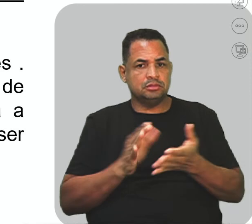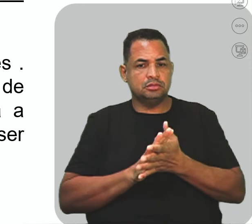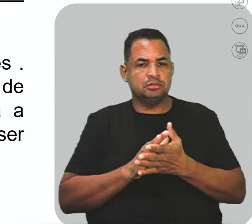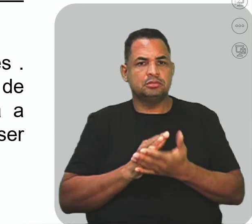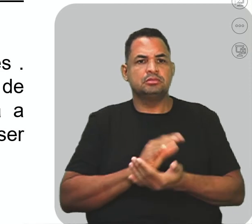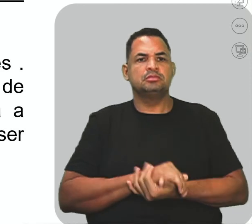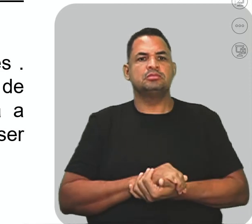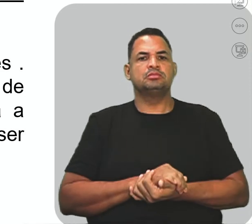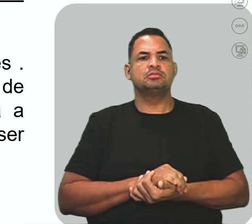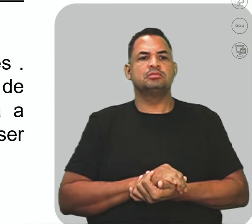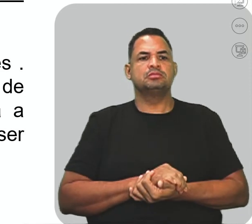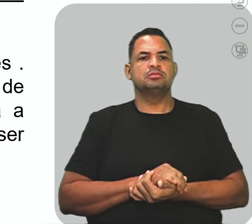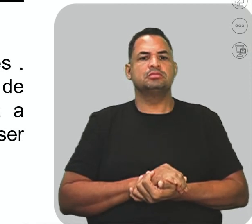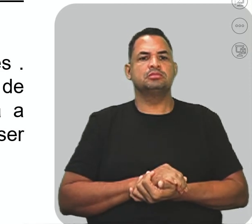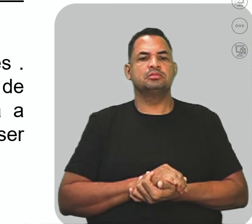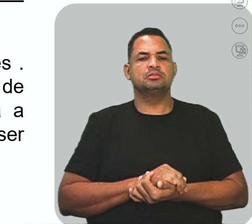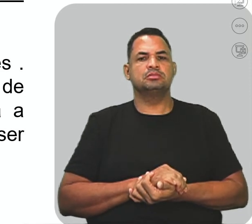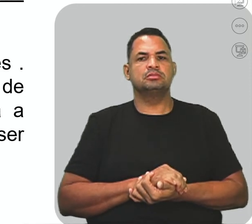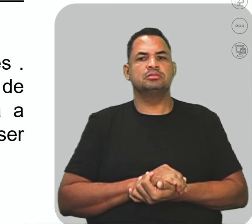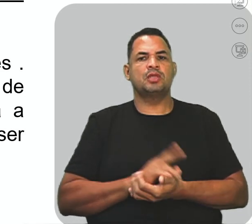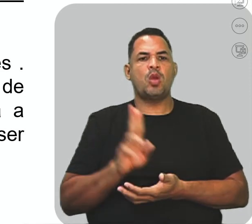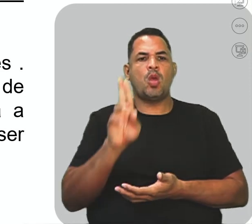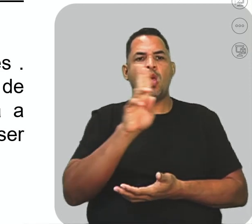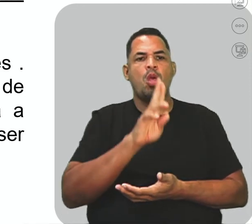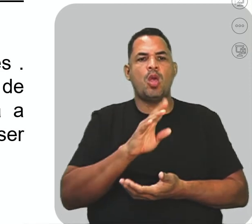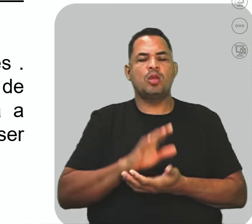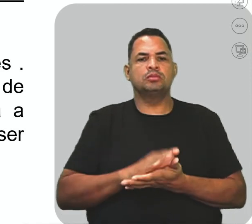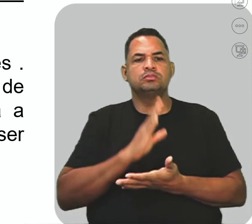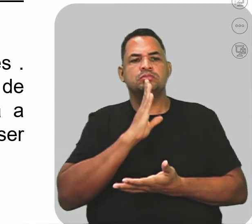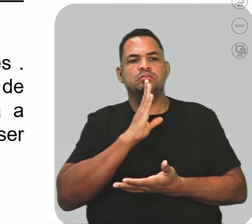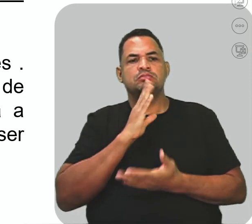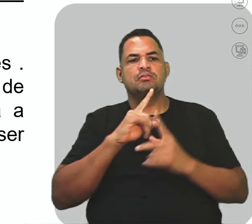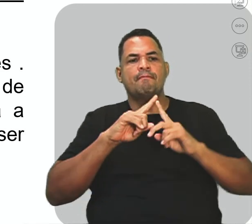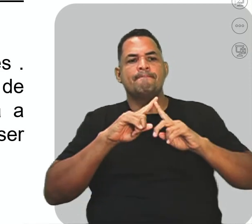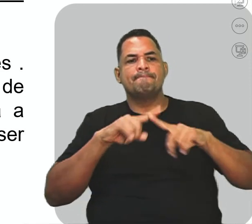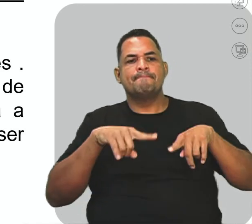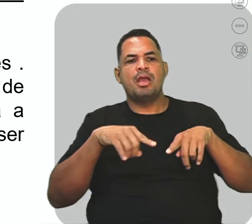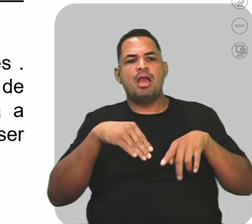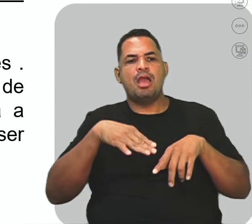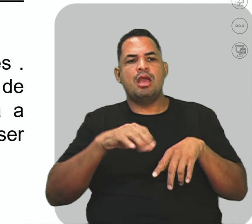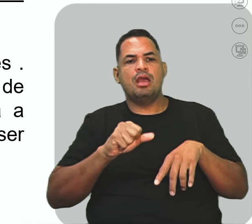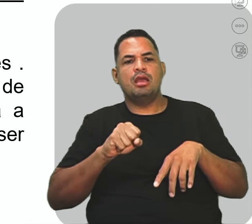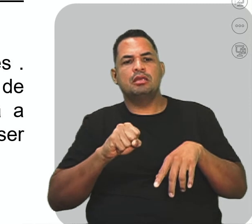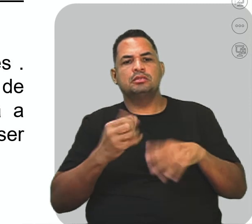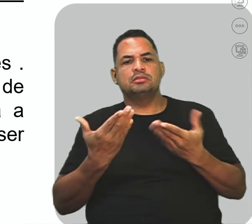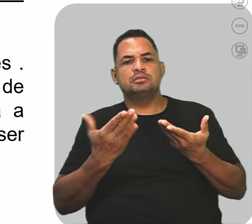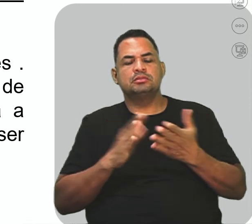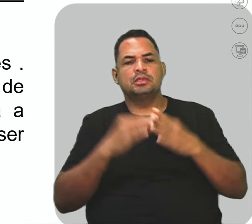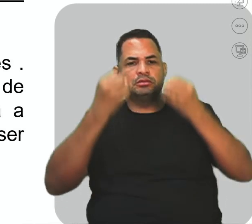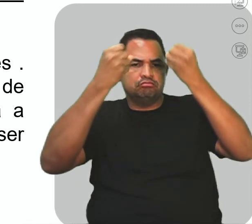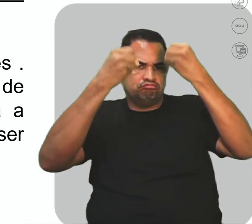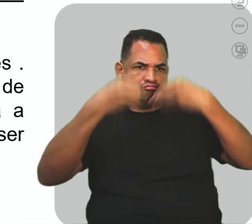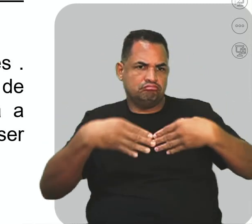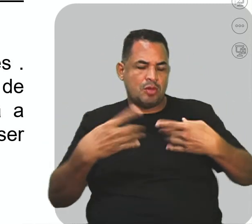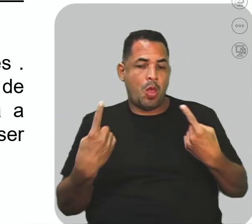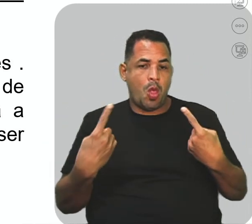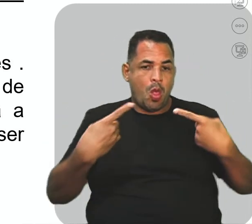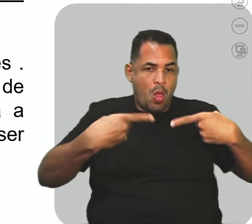bem. Aplicando aqui o conhecimento, mas, né, a gente já trouxe, mas é uma justificativa,